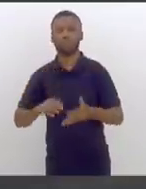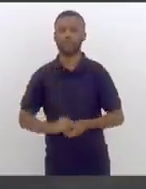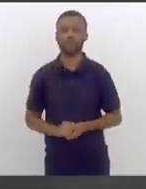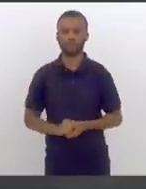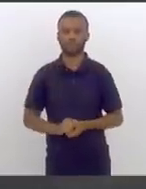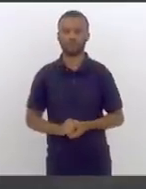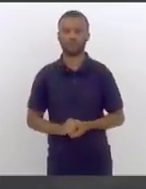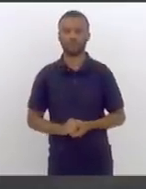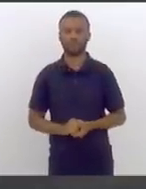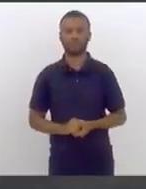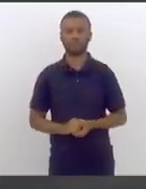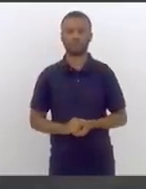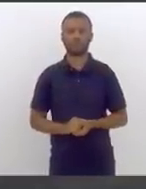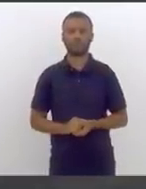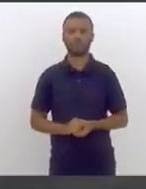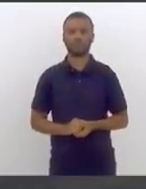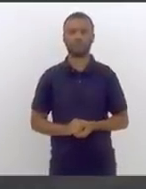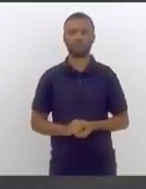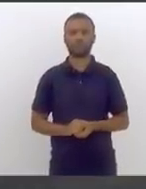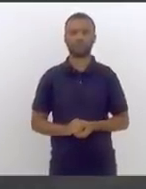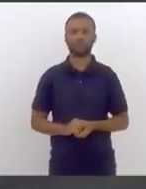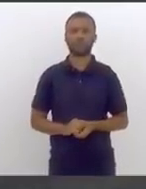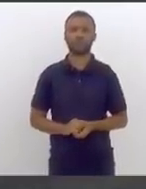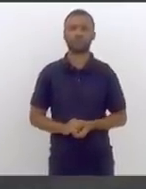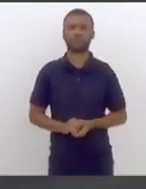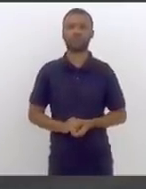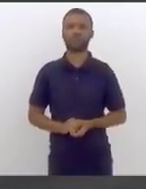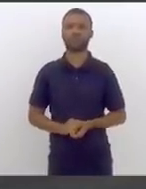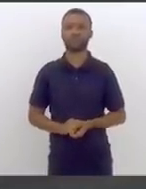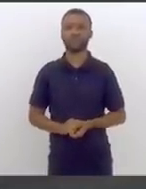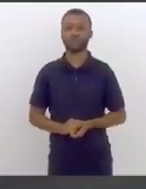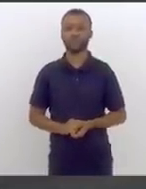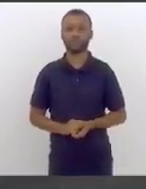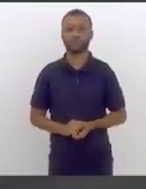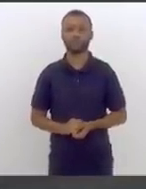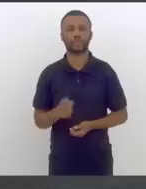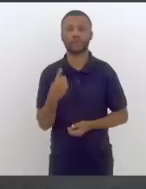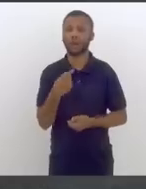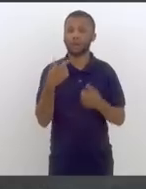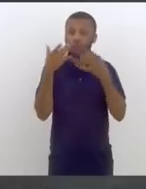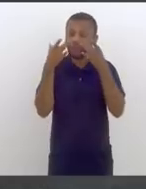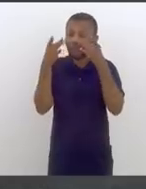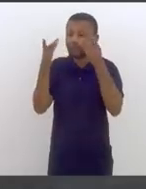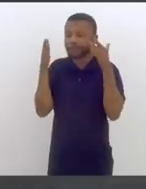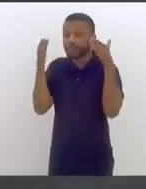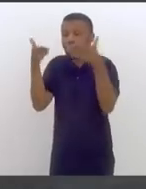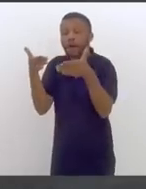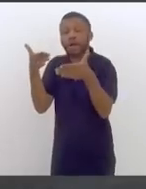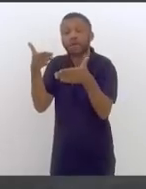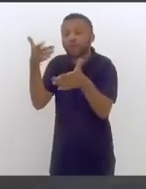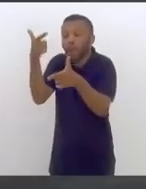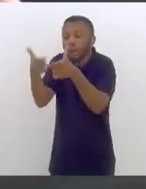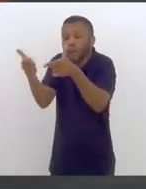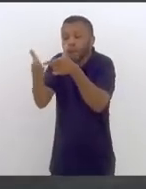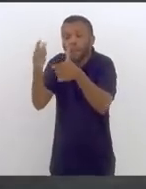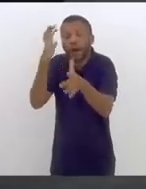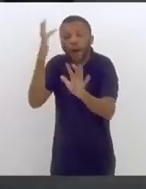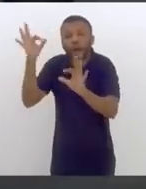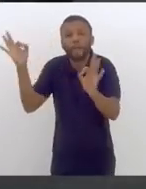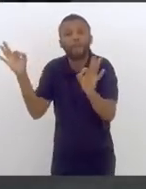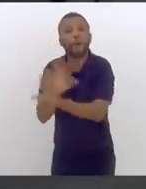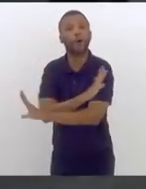então nós temos que nos concentrar em resolver o problema não é isso